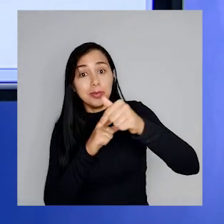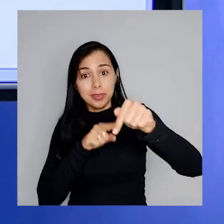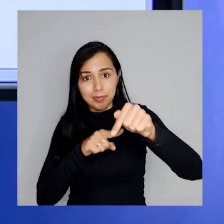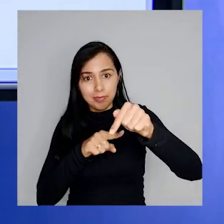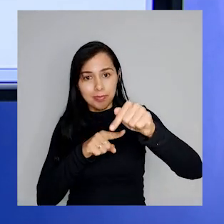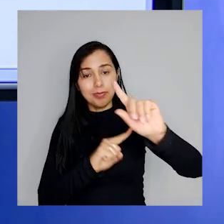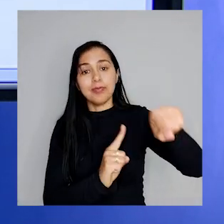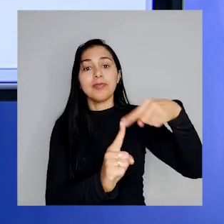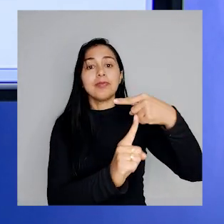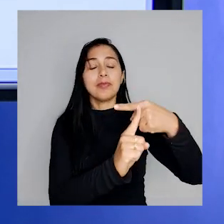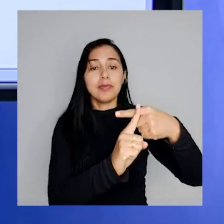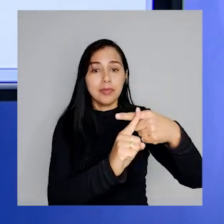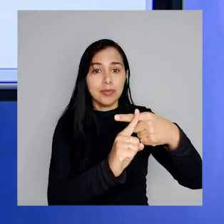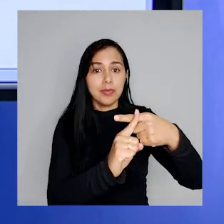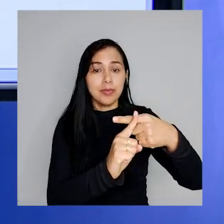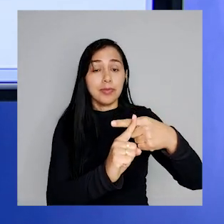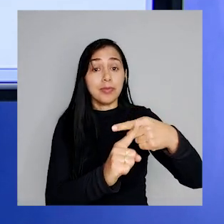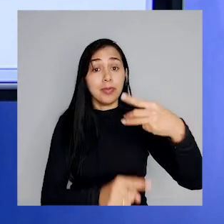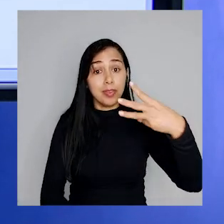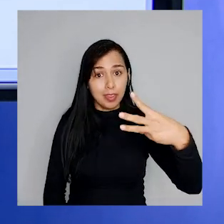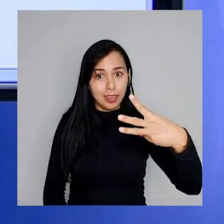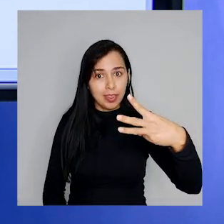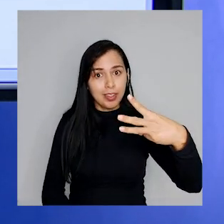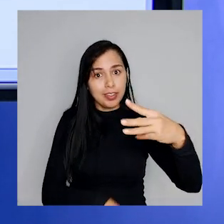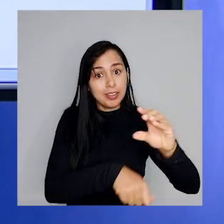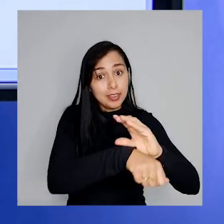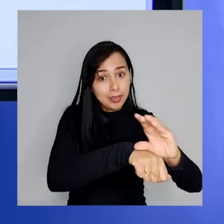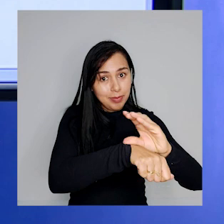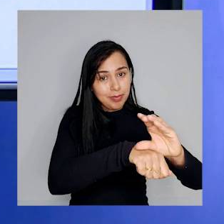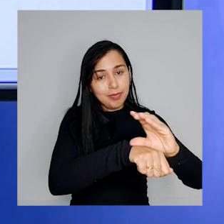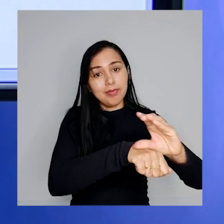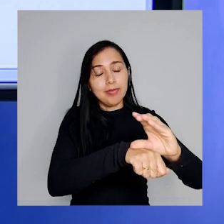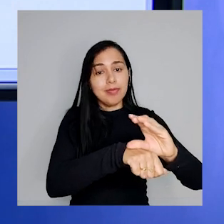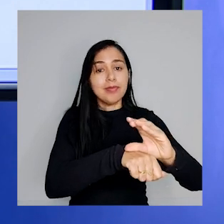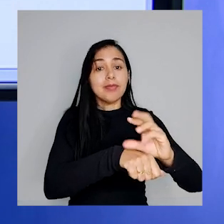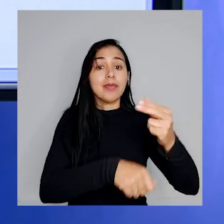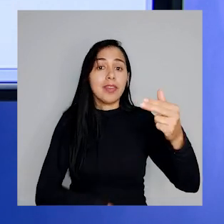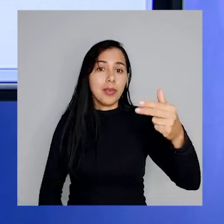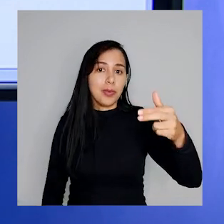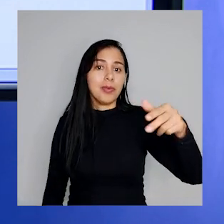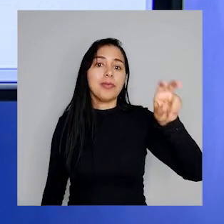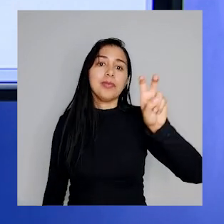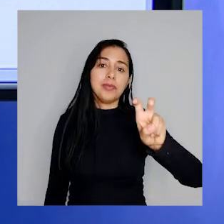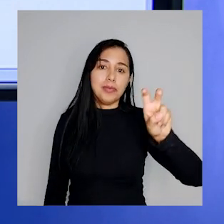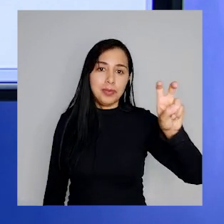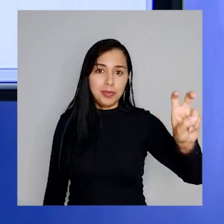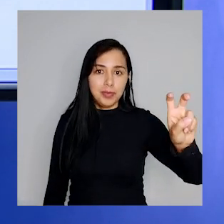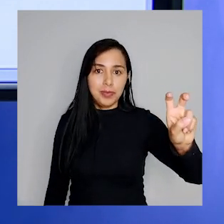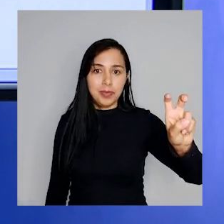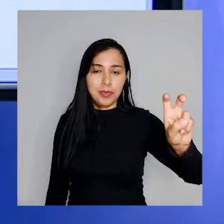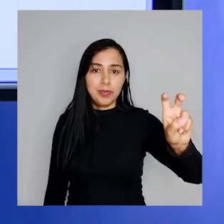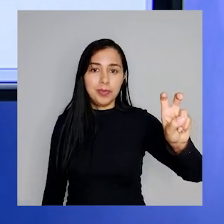mais 3 pinos cinza, vai resultar em